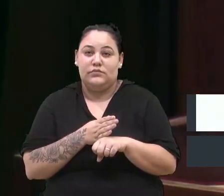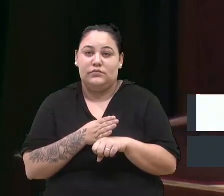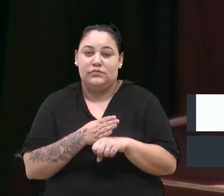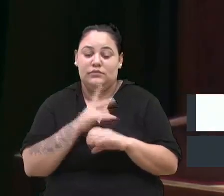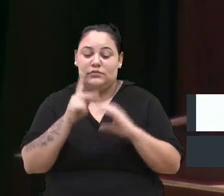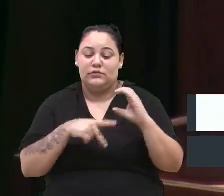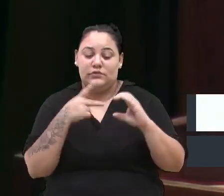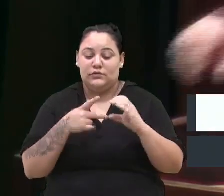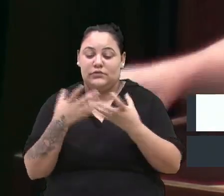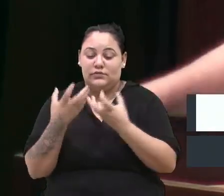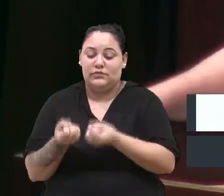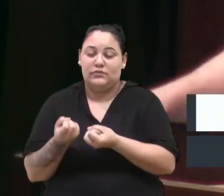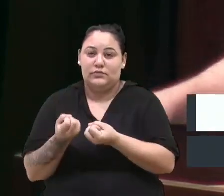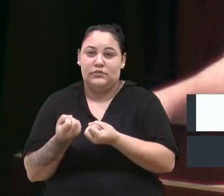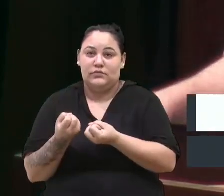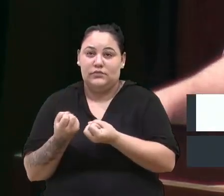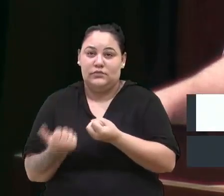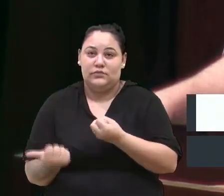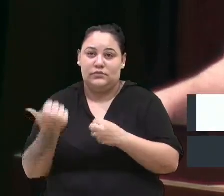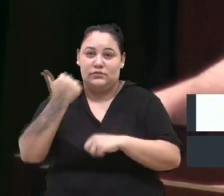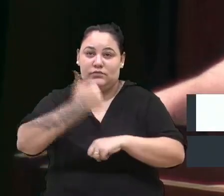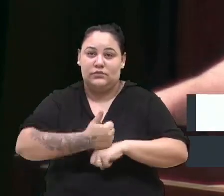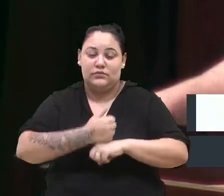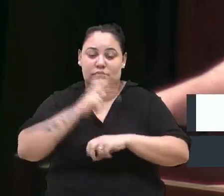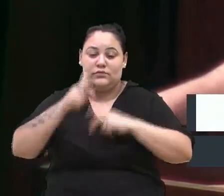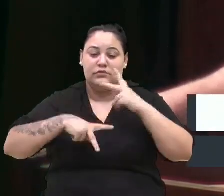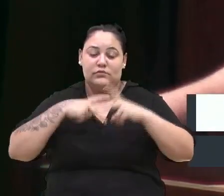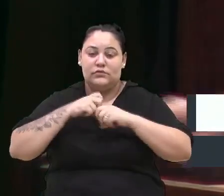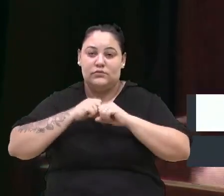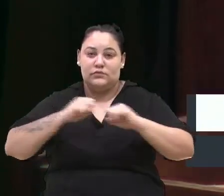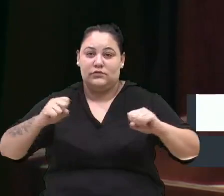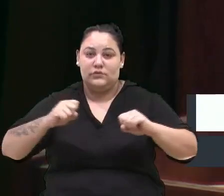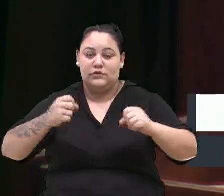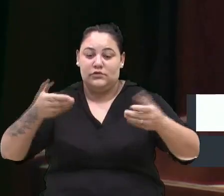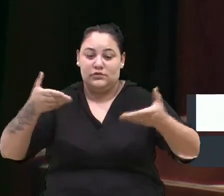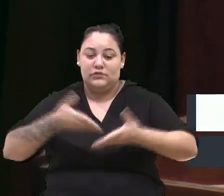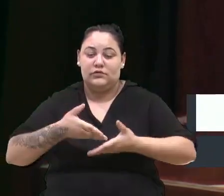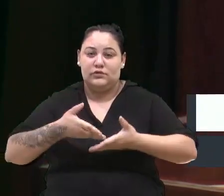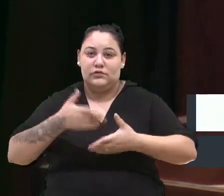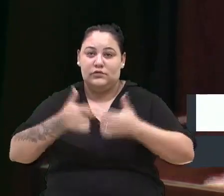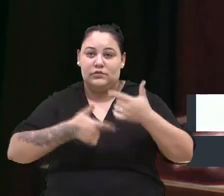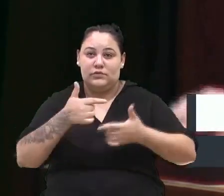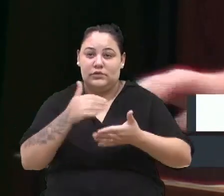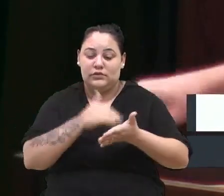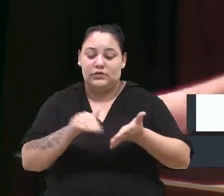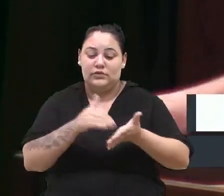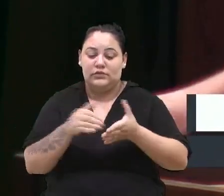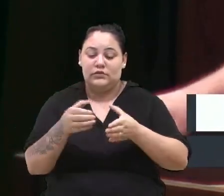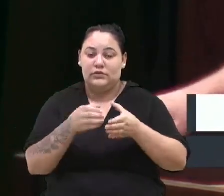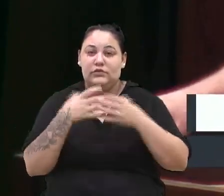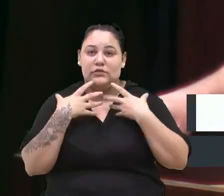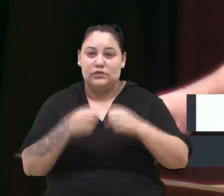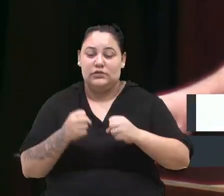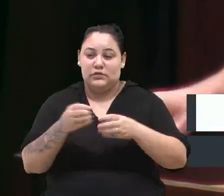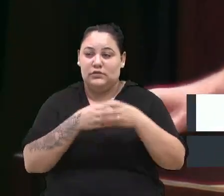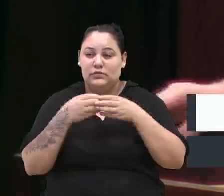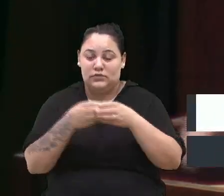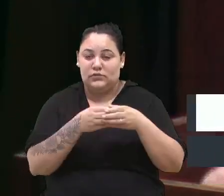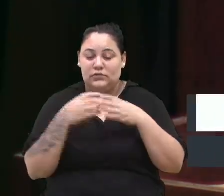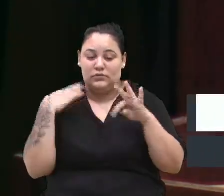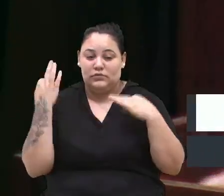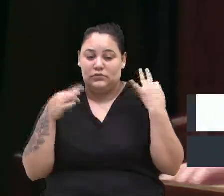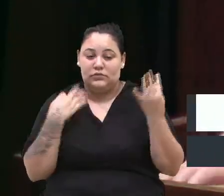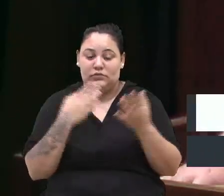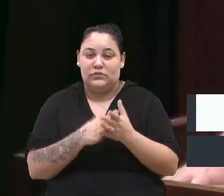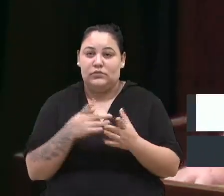a vaga do vereador Ricardo Daneluz, que ora ocupa a Secretaria do Turismo, com uma missão muito importante,